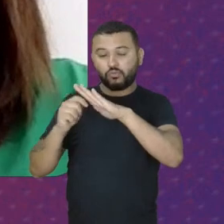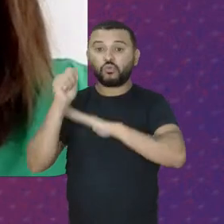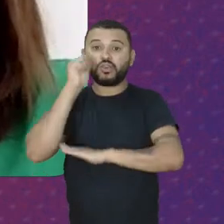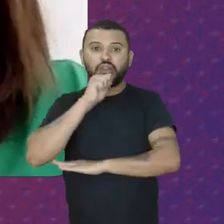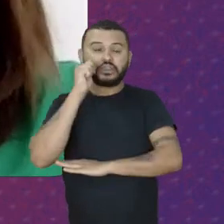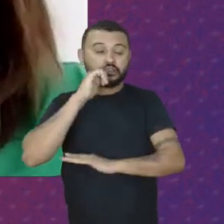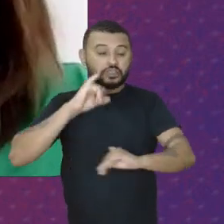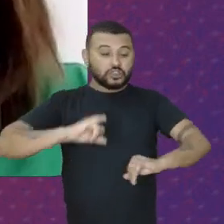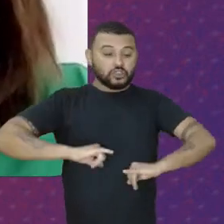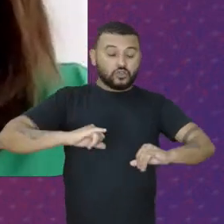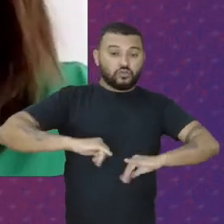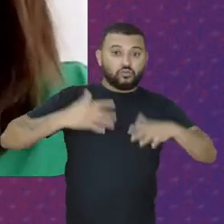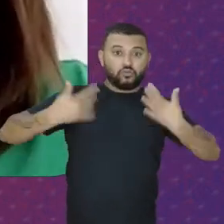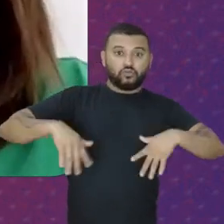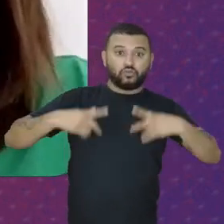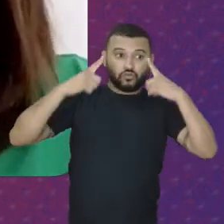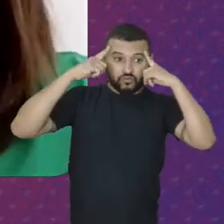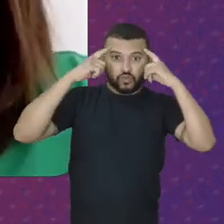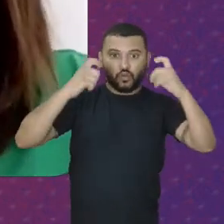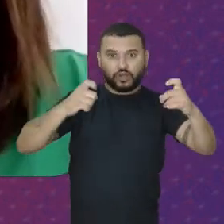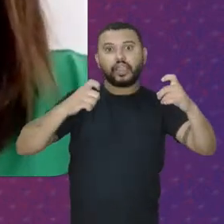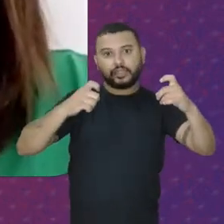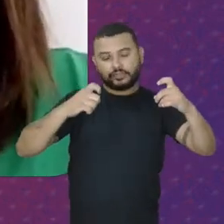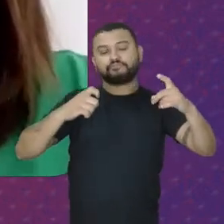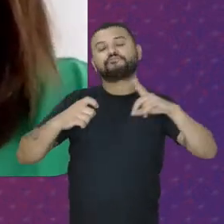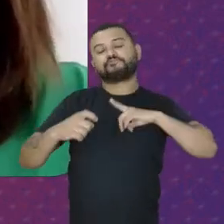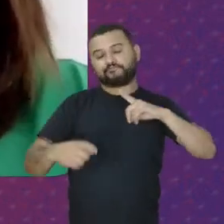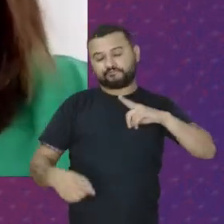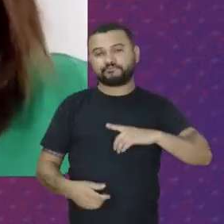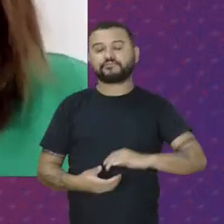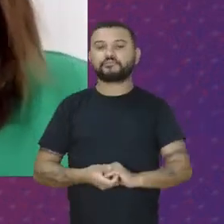mulheres sofrem muito com a violência patrimonial.